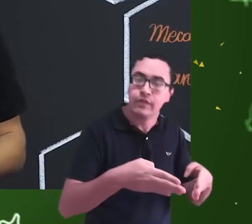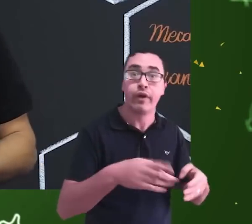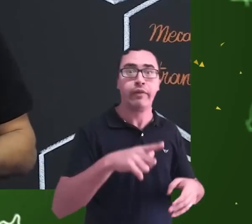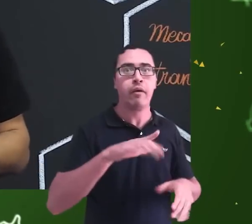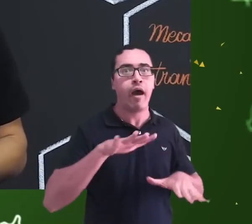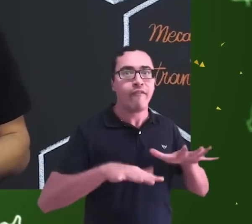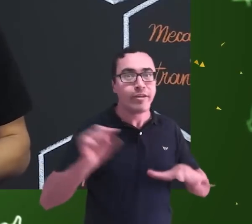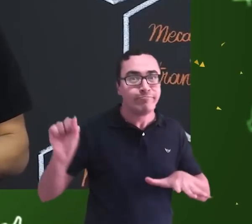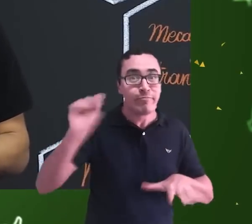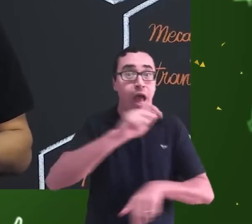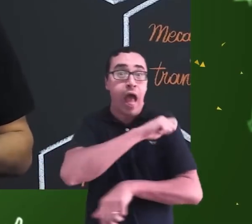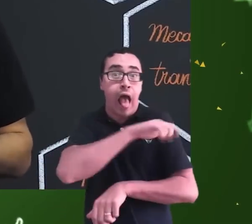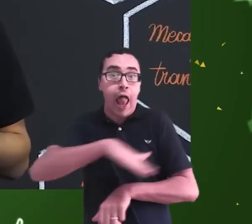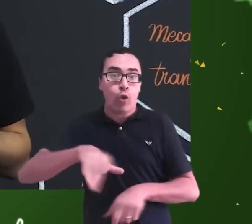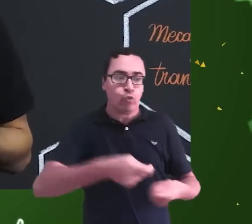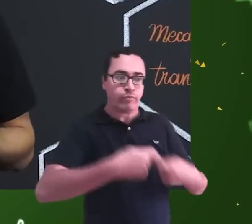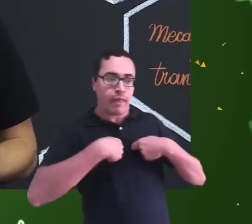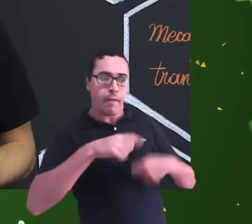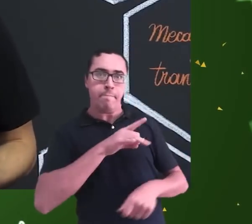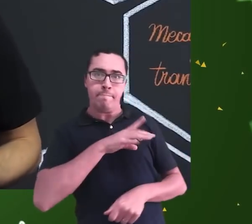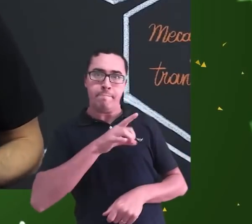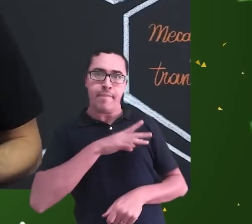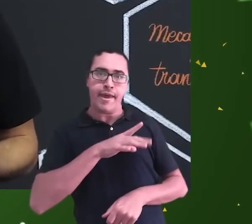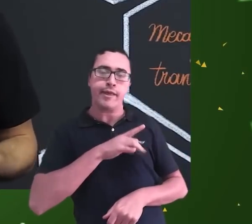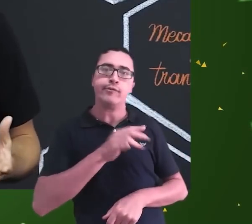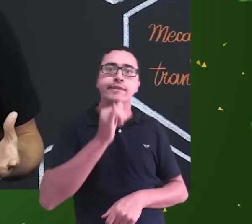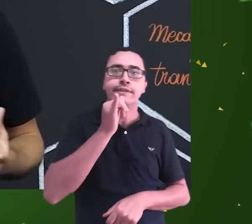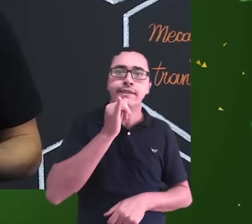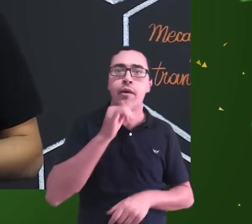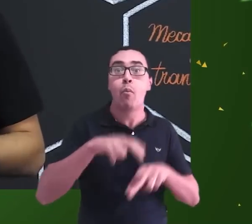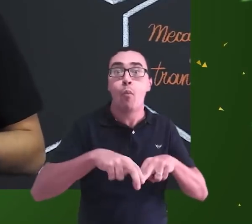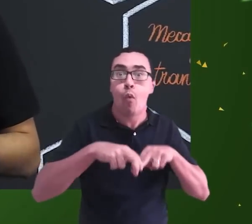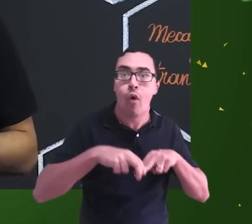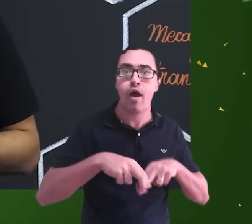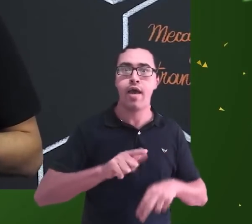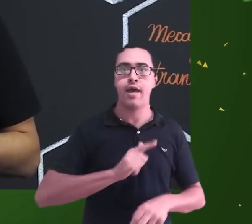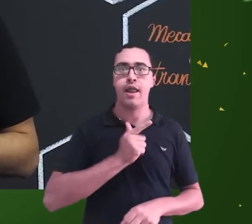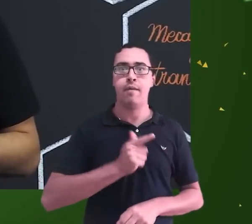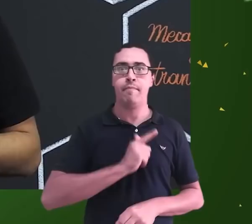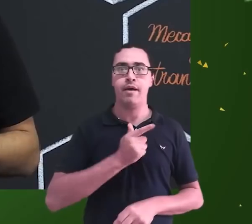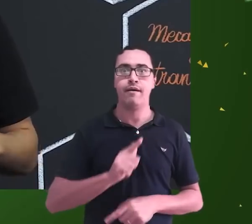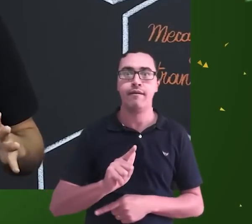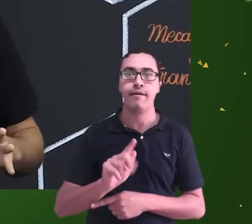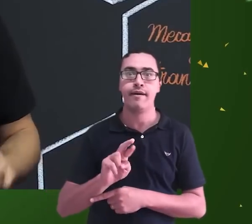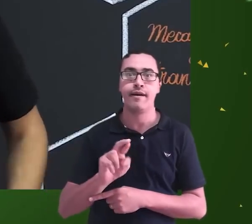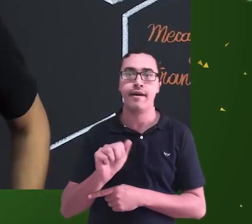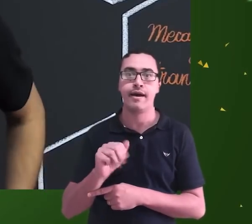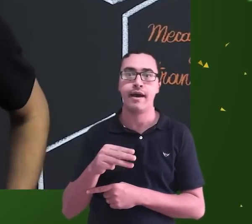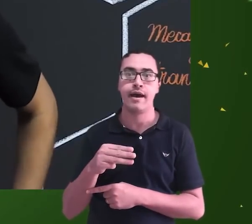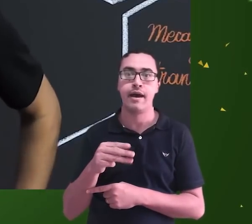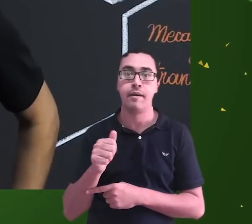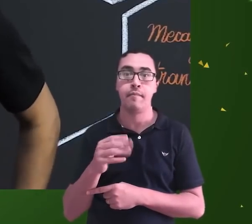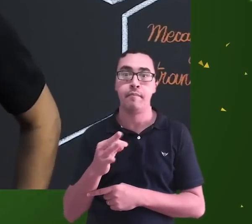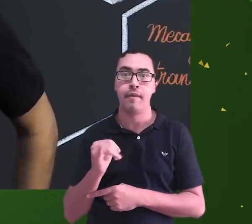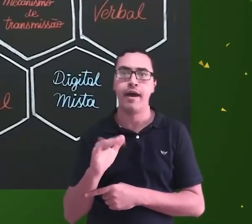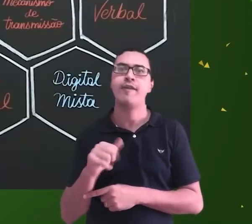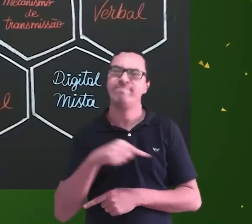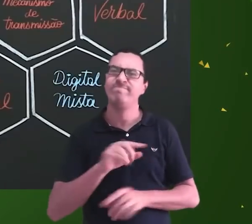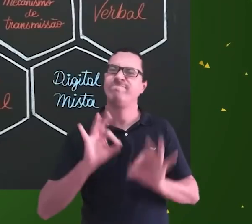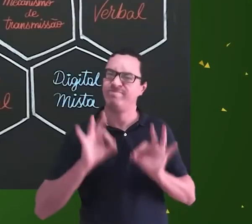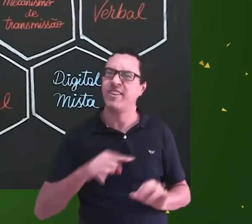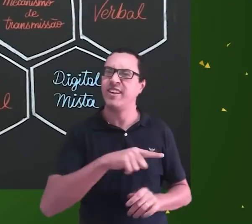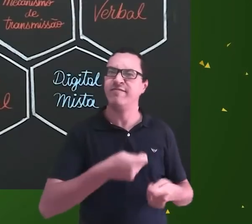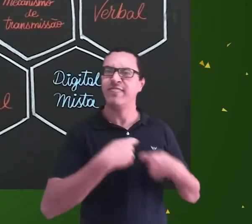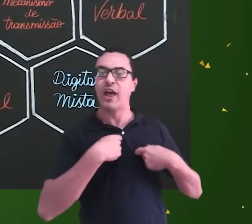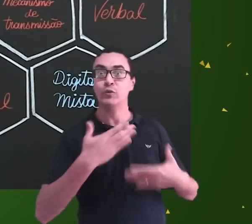alguns alunos. Sabe por quê? A famosa gramática. A gramática, essa sim, às vezes nos assusta. Sabe por quê? Porque ela